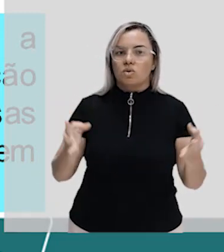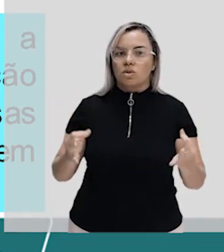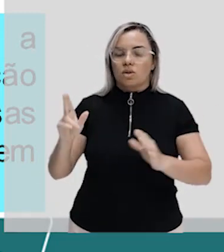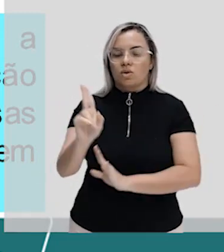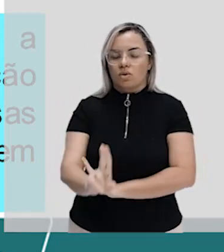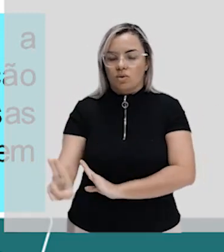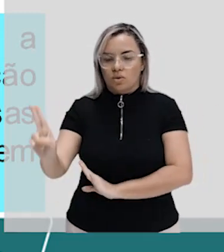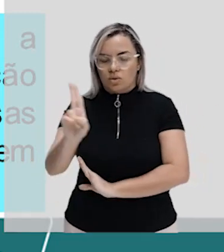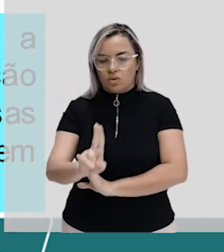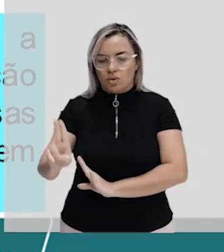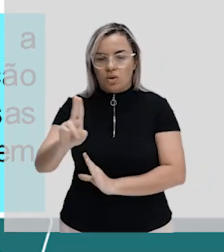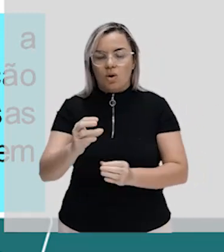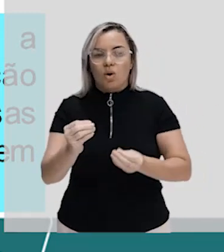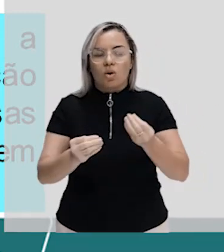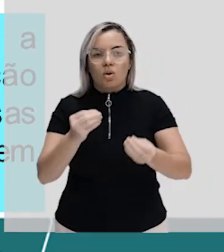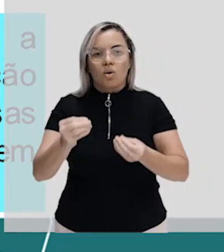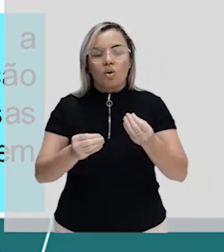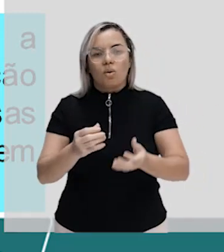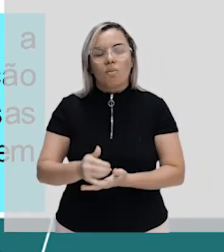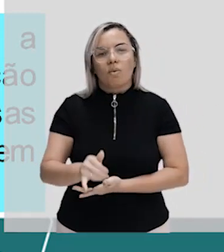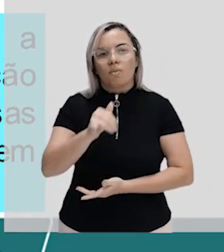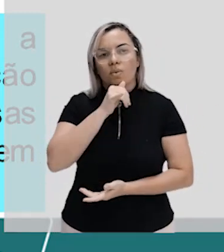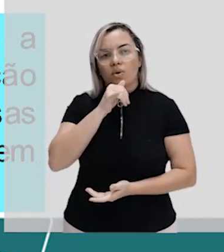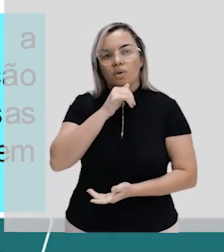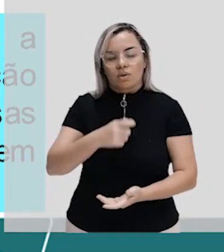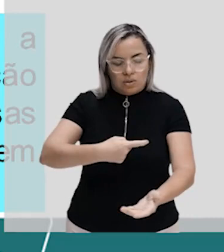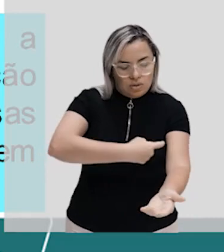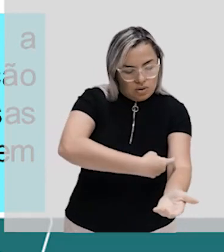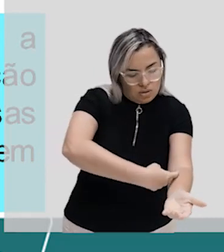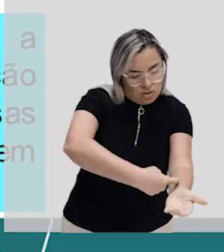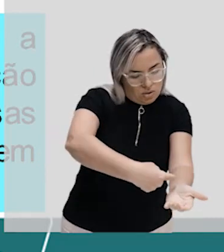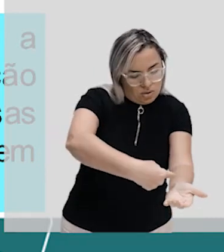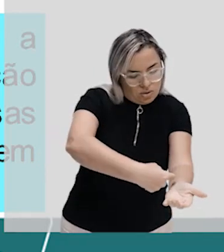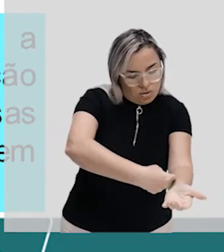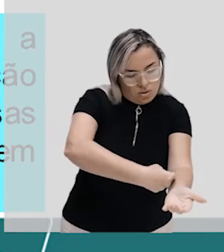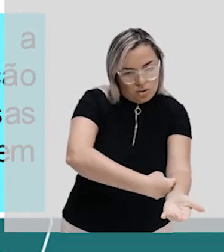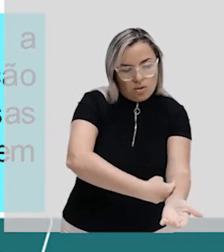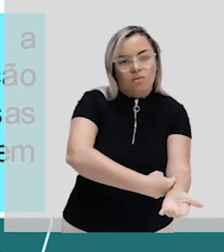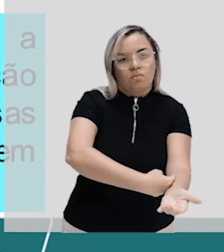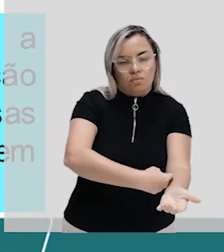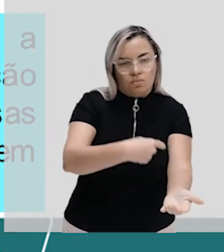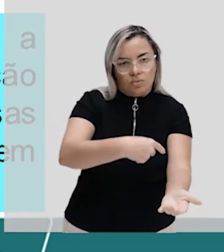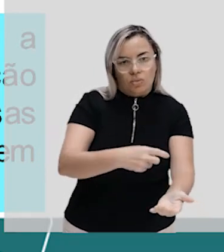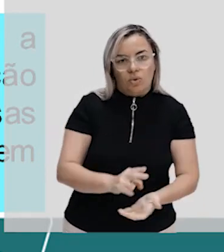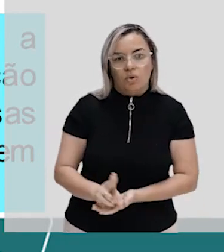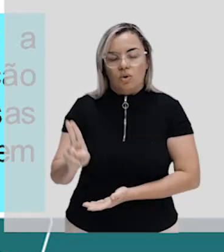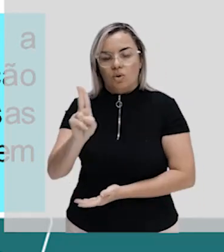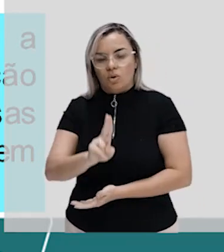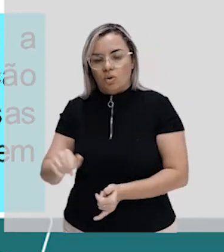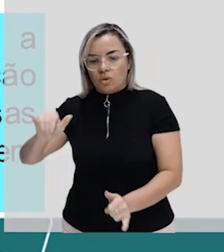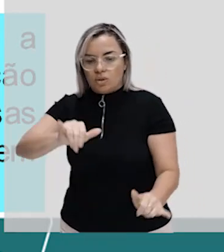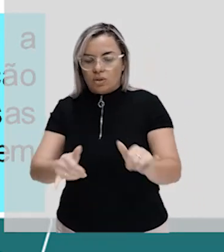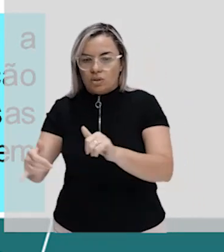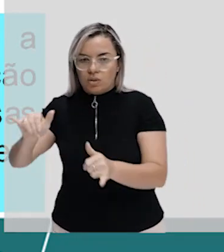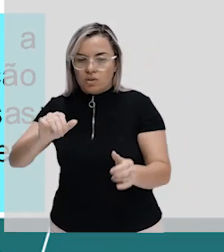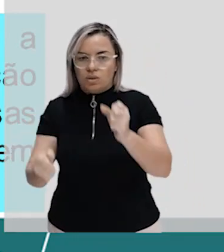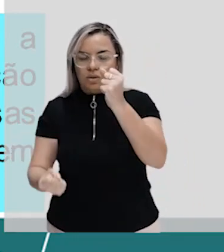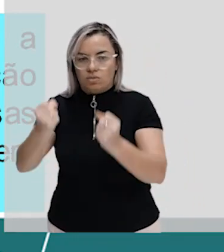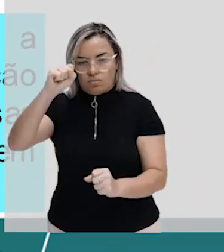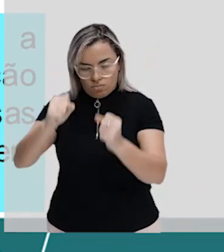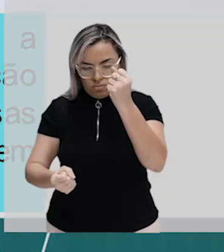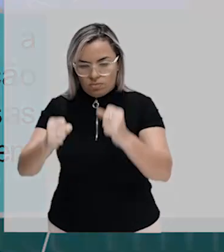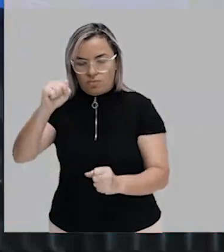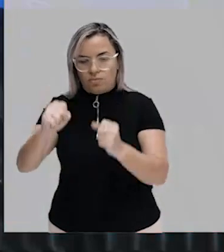injeções intravenosas, o soro fisiológico, ou então de soluções usadas em laboratórios na indústria química. A